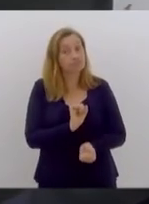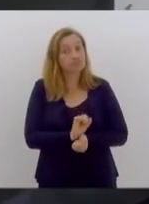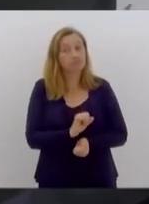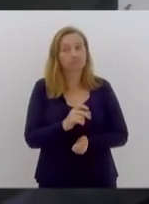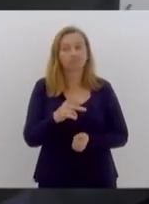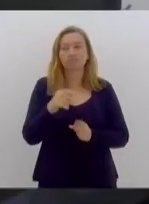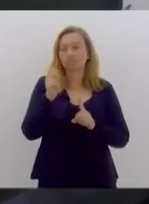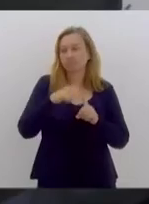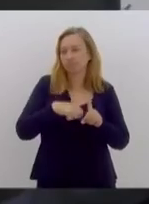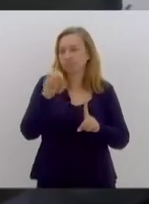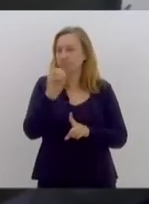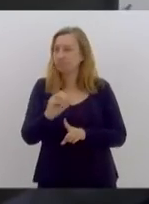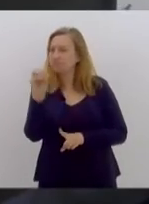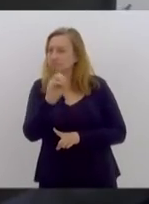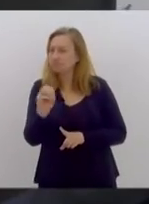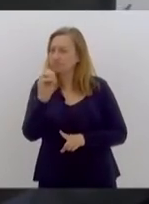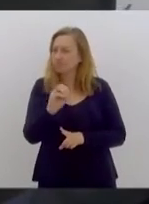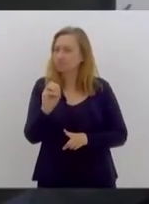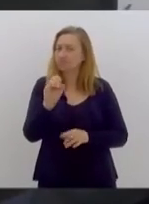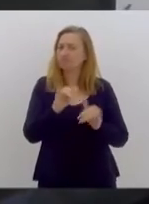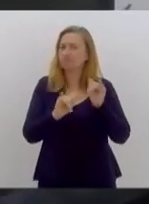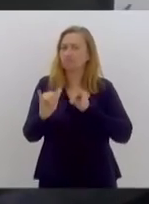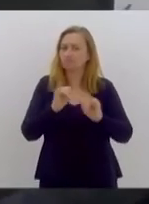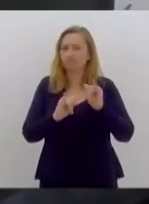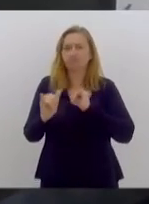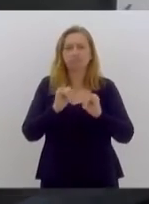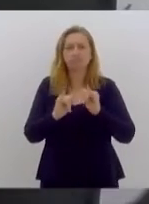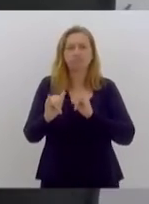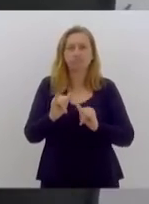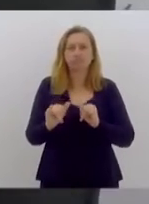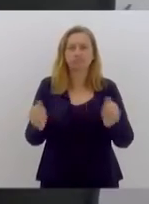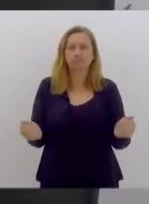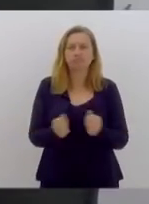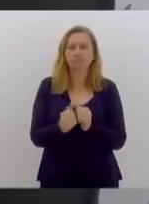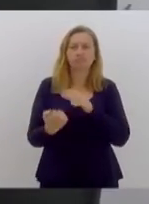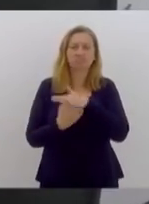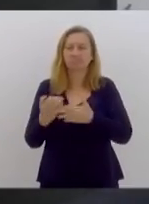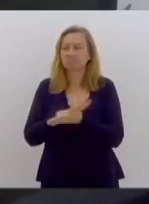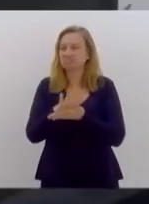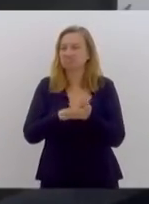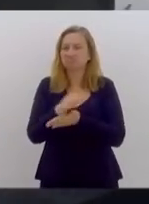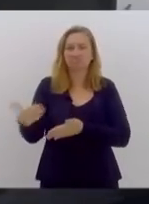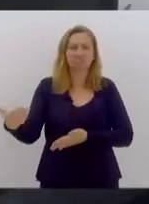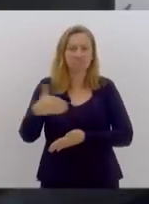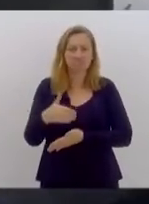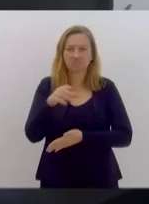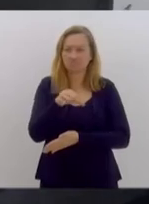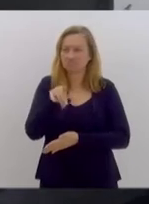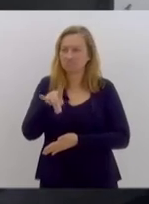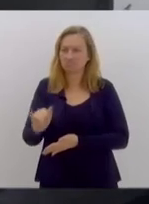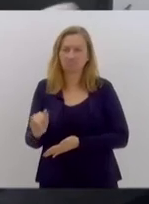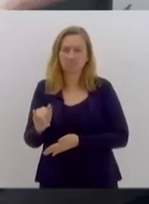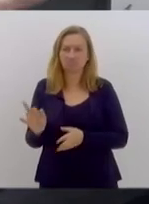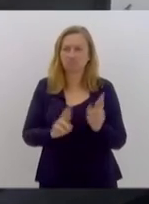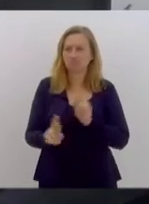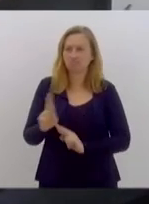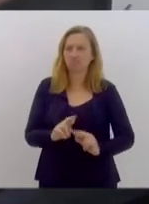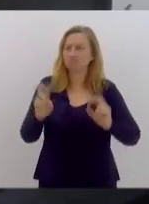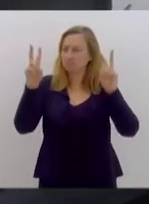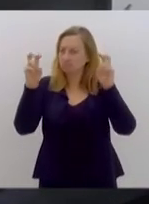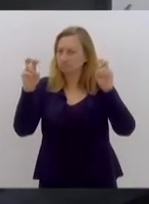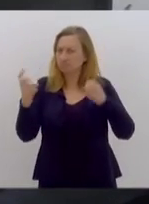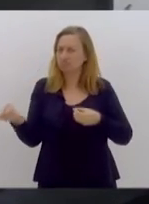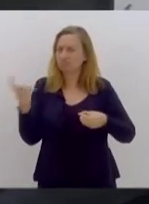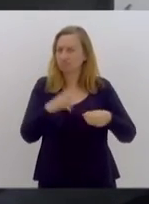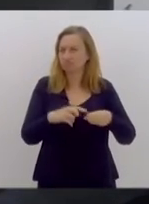no mês de outubro iriam passar as informações junto com a gente até agora não chegou nada na CPI em relação essa questão da